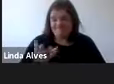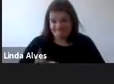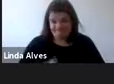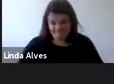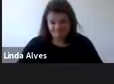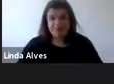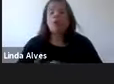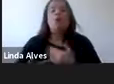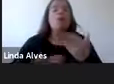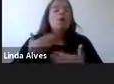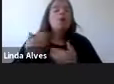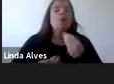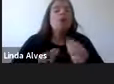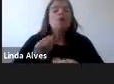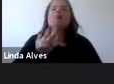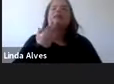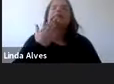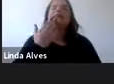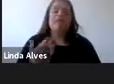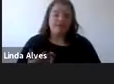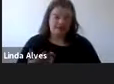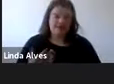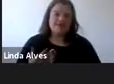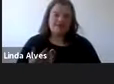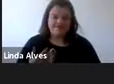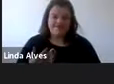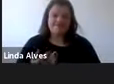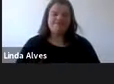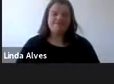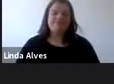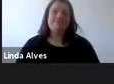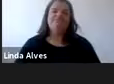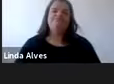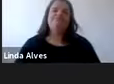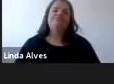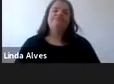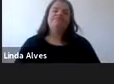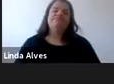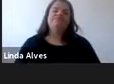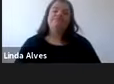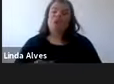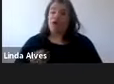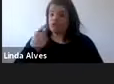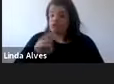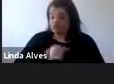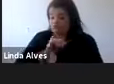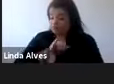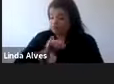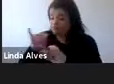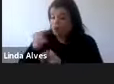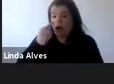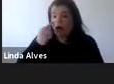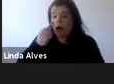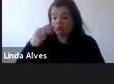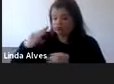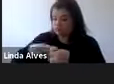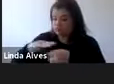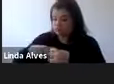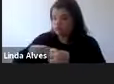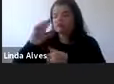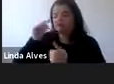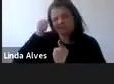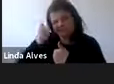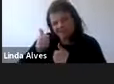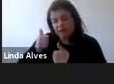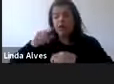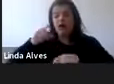demanda de mercado, pode ser um produto diferente, entendeu? Então, assim, nós estamos dizendo para a empresa assim, olha, ok, essa questão do produto, nós estamos entendendo que